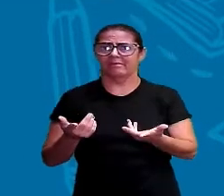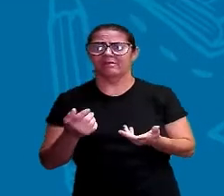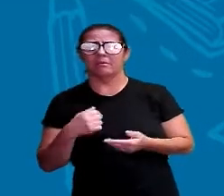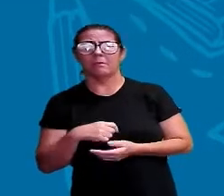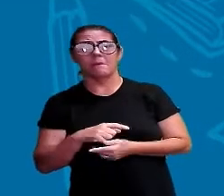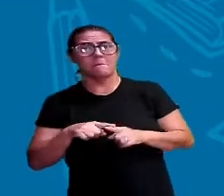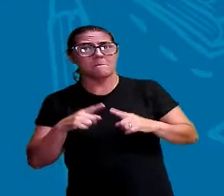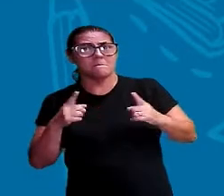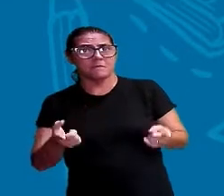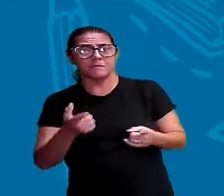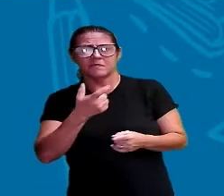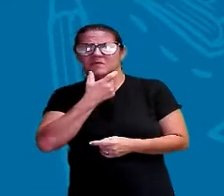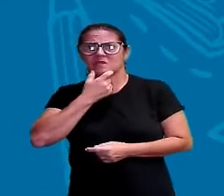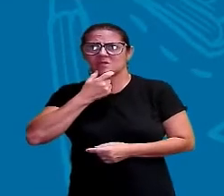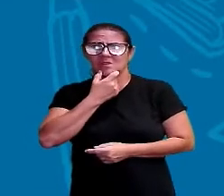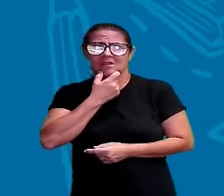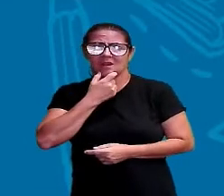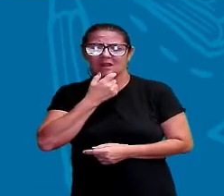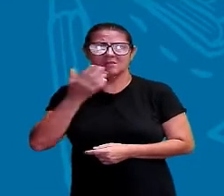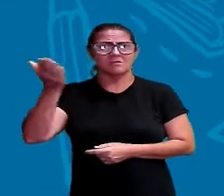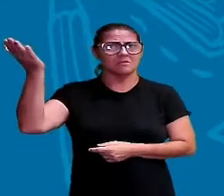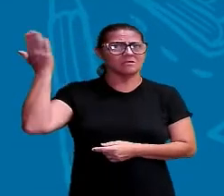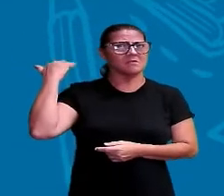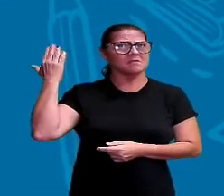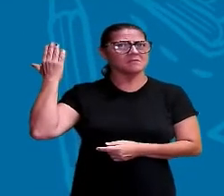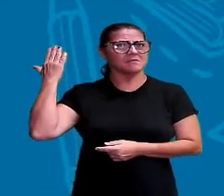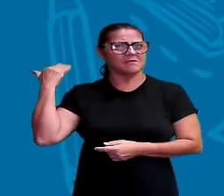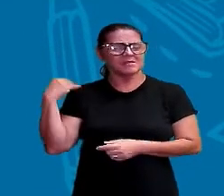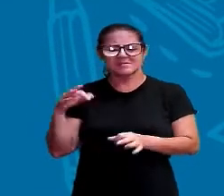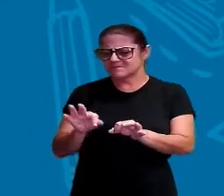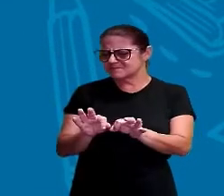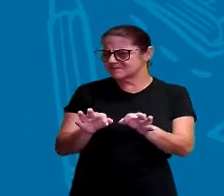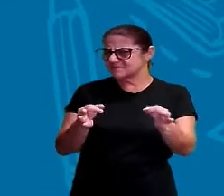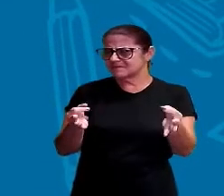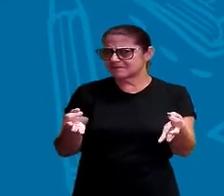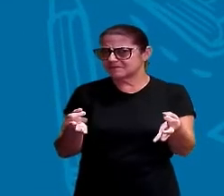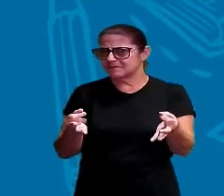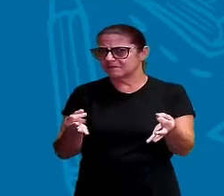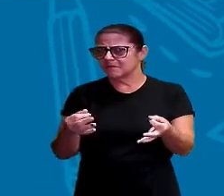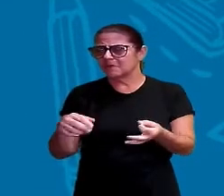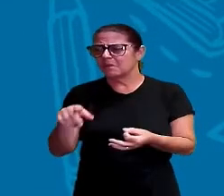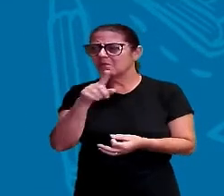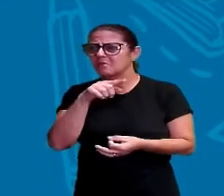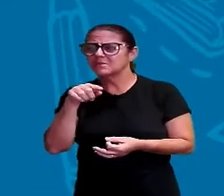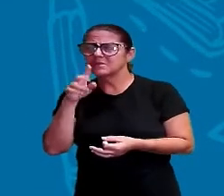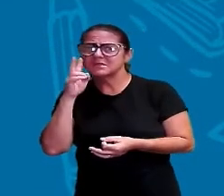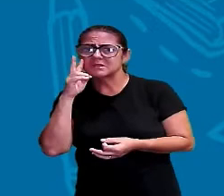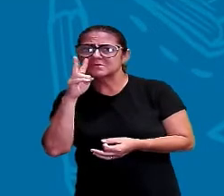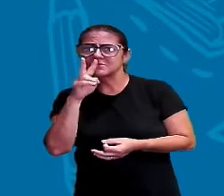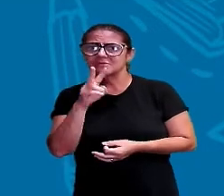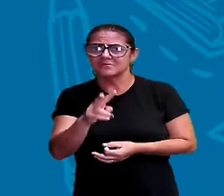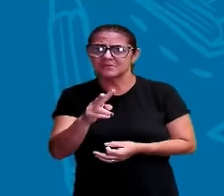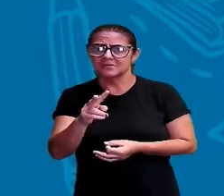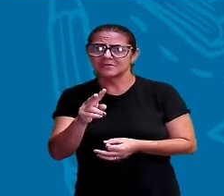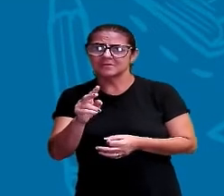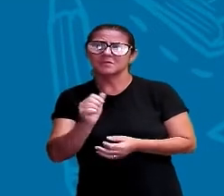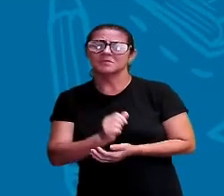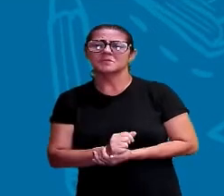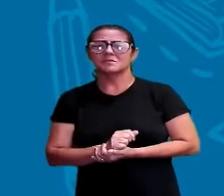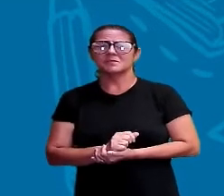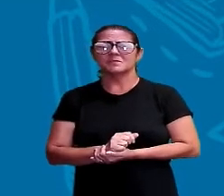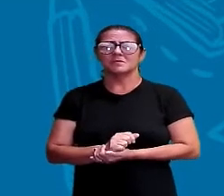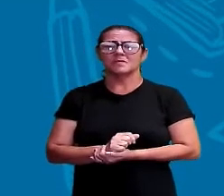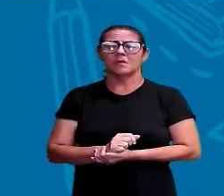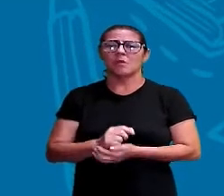no inglês, quando a gente joga aí no passado, e esse passado é simples, como é o caso que vocês estão vendo aí na tela, o simple past,